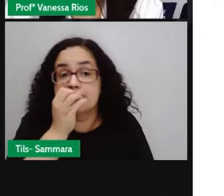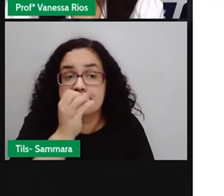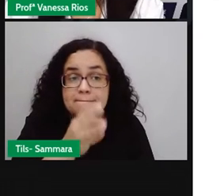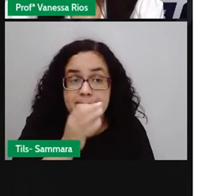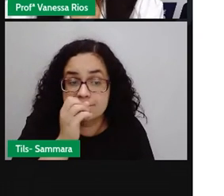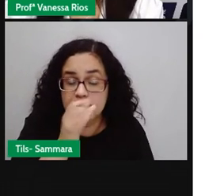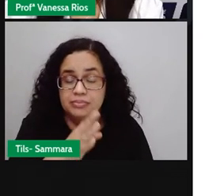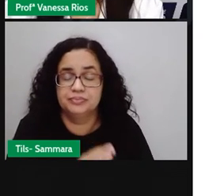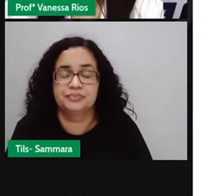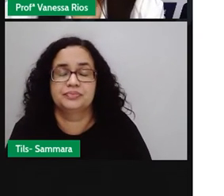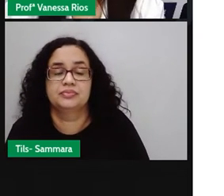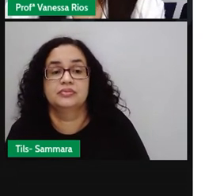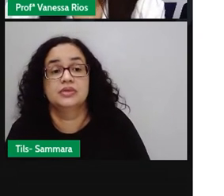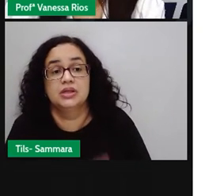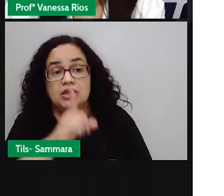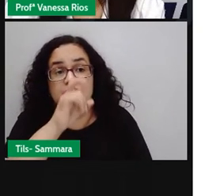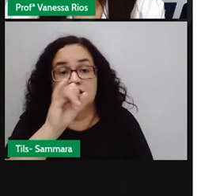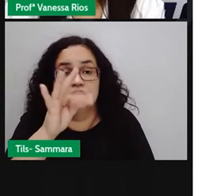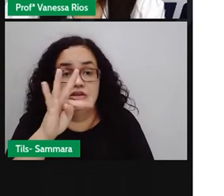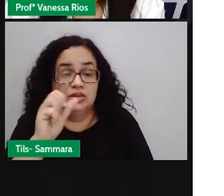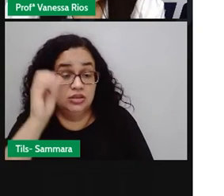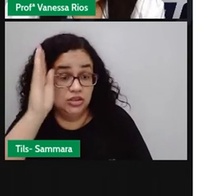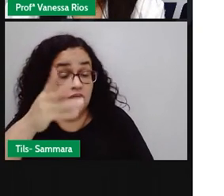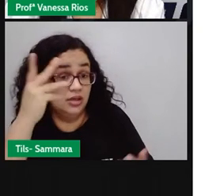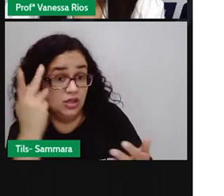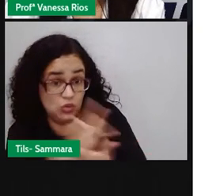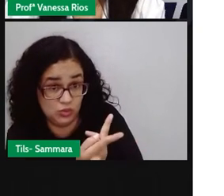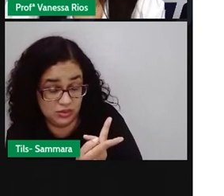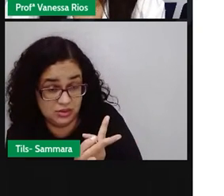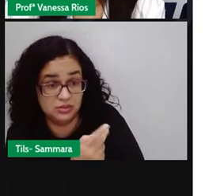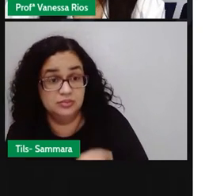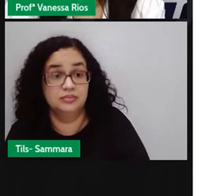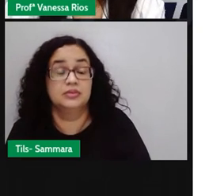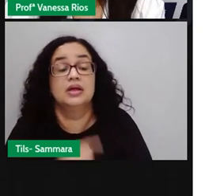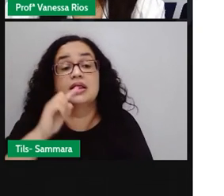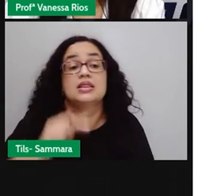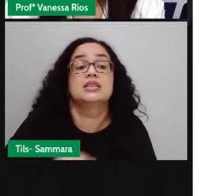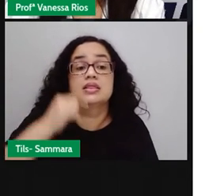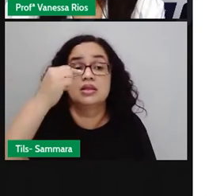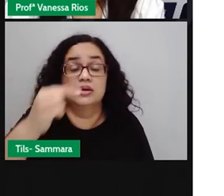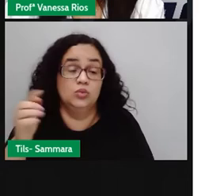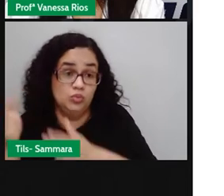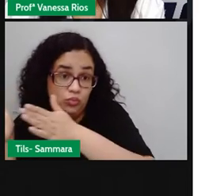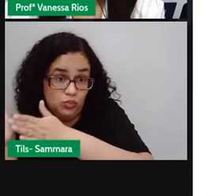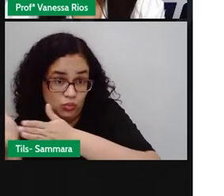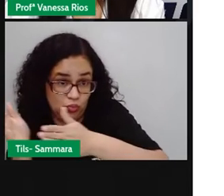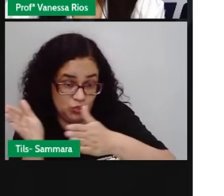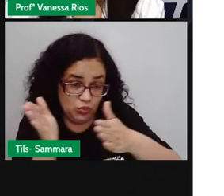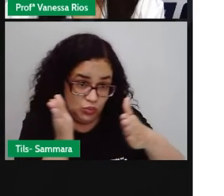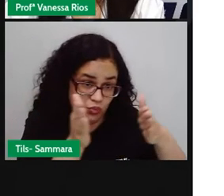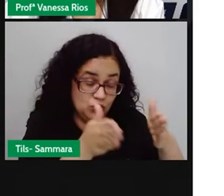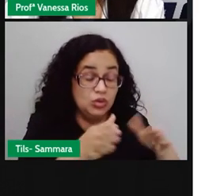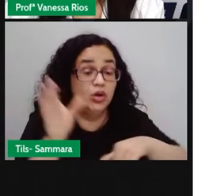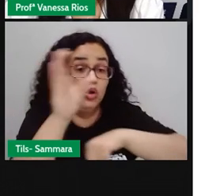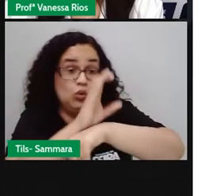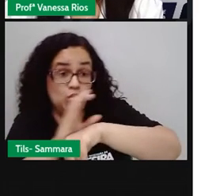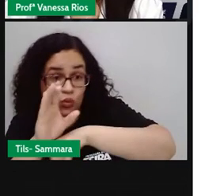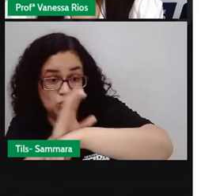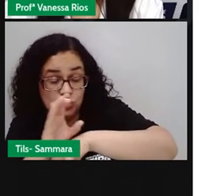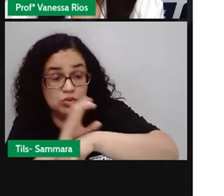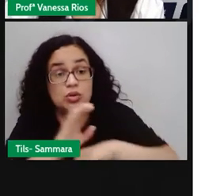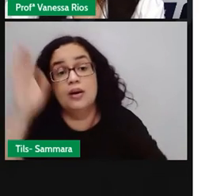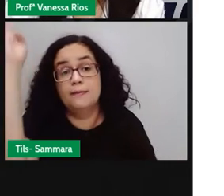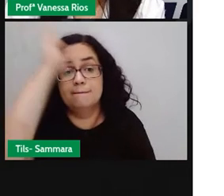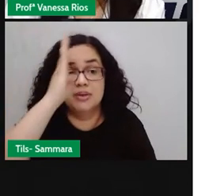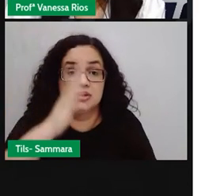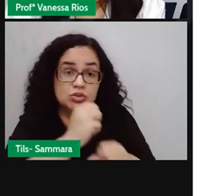suficientes. As diretas já, elas aconteceram, né, depois de um tempo, a partir aí da Constituição Brasileira